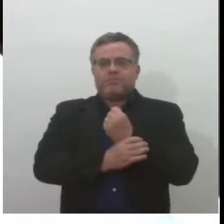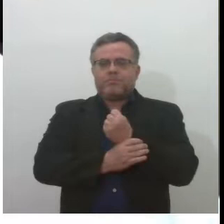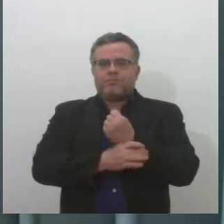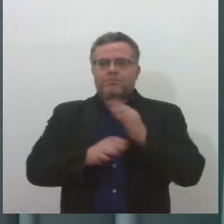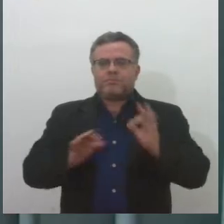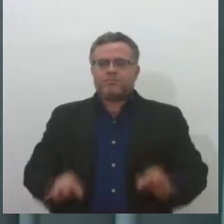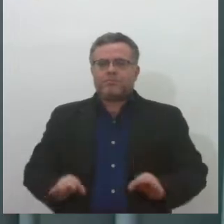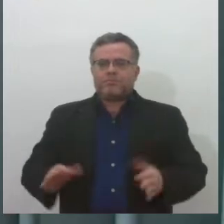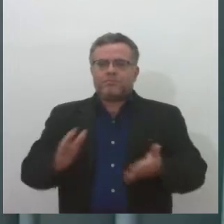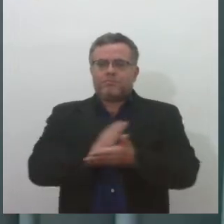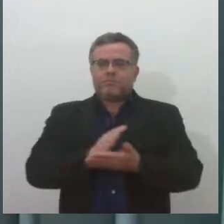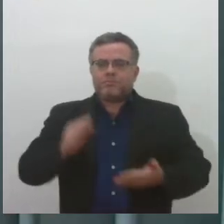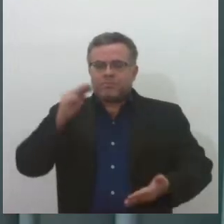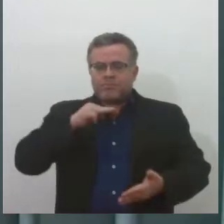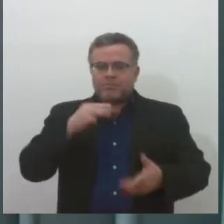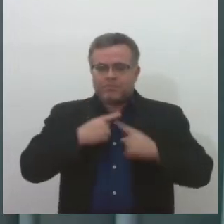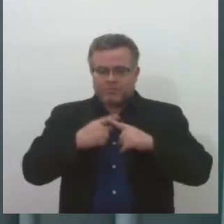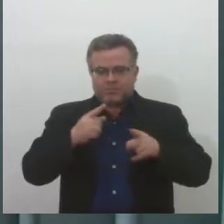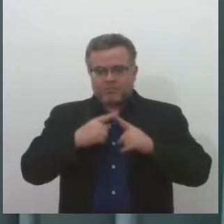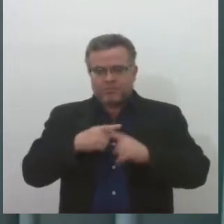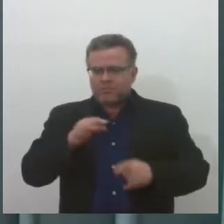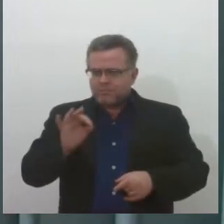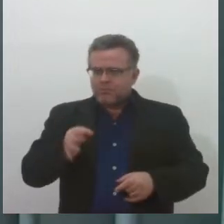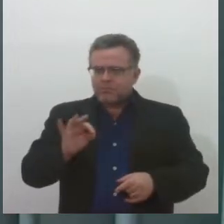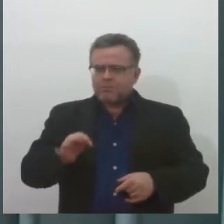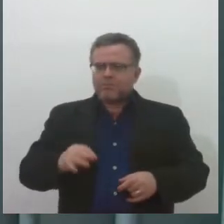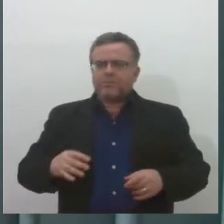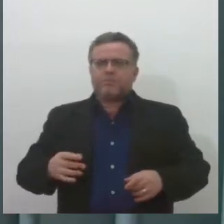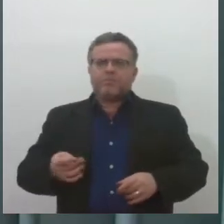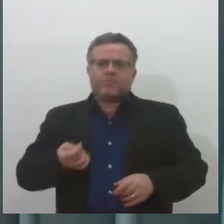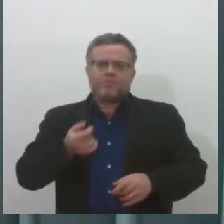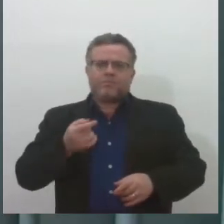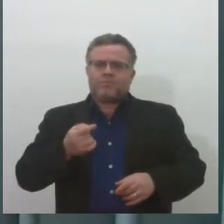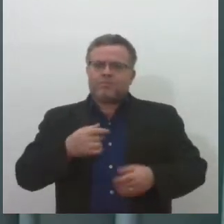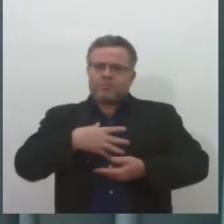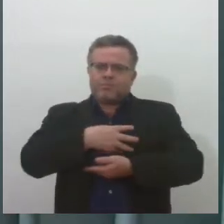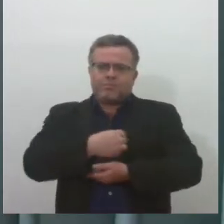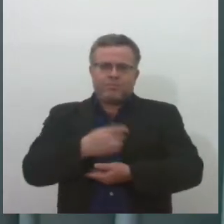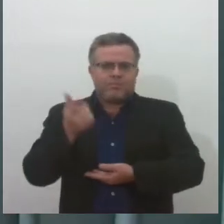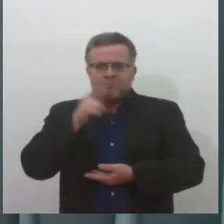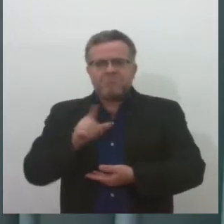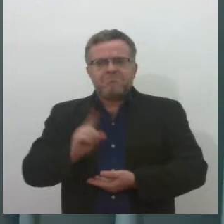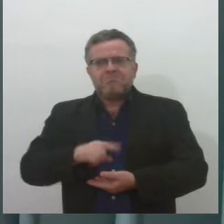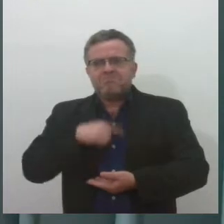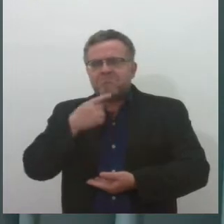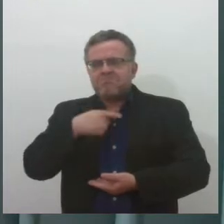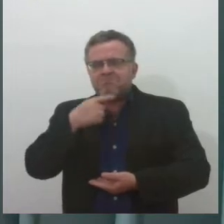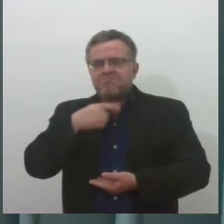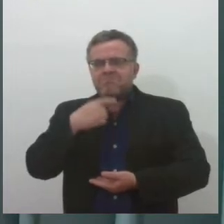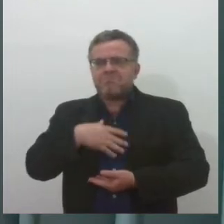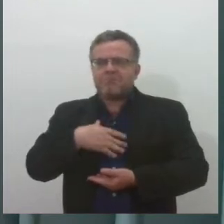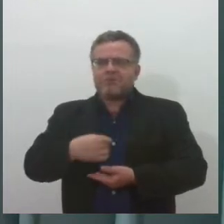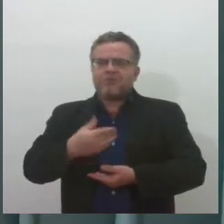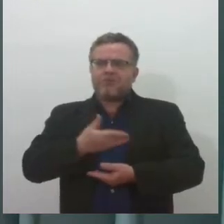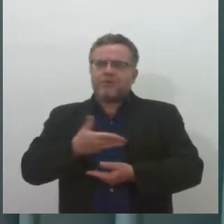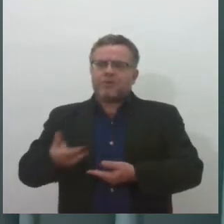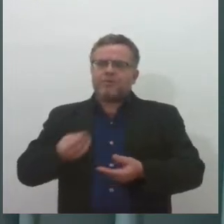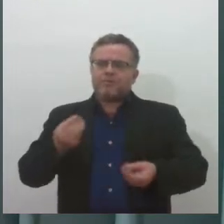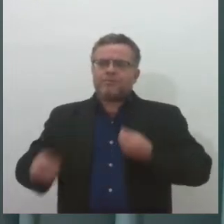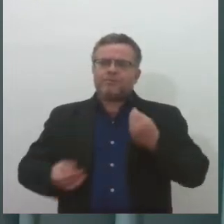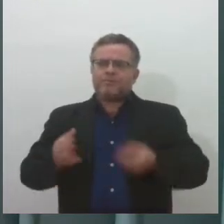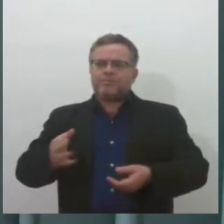algumas mães reclamam Doutor Ricardo Gurgel que tem pouco leite que não consegue amamentar o filho né Por diversas questões